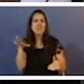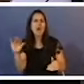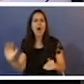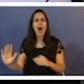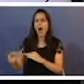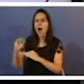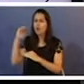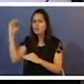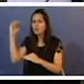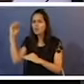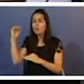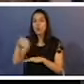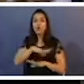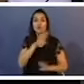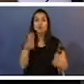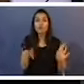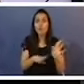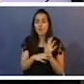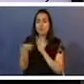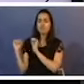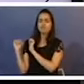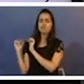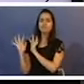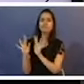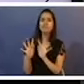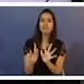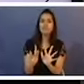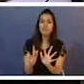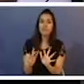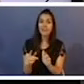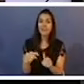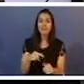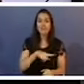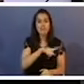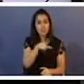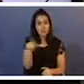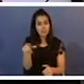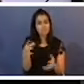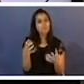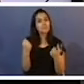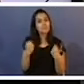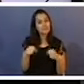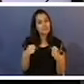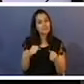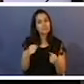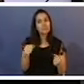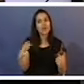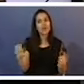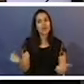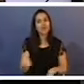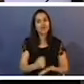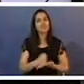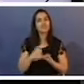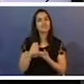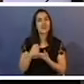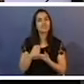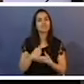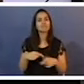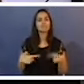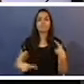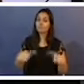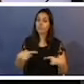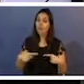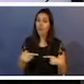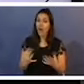adultos enfim todos estão em chamados a juntar-se a nós contra